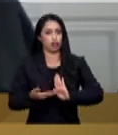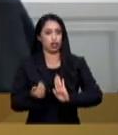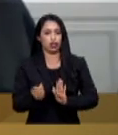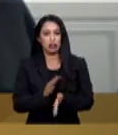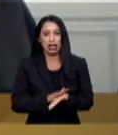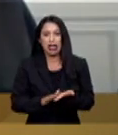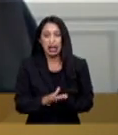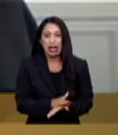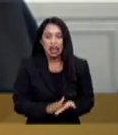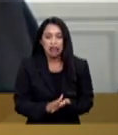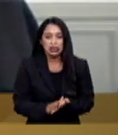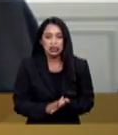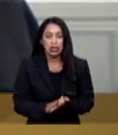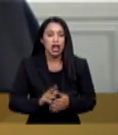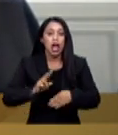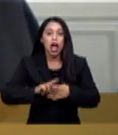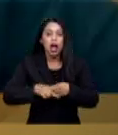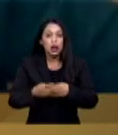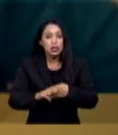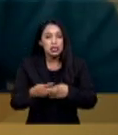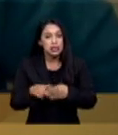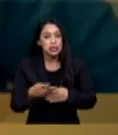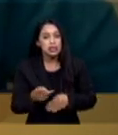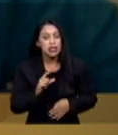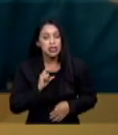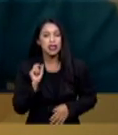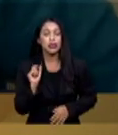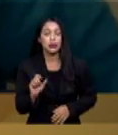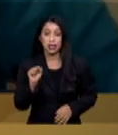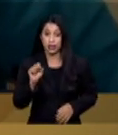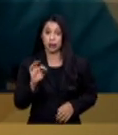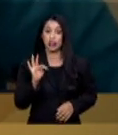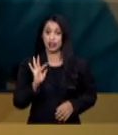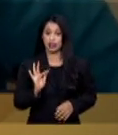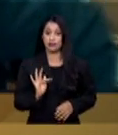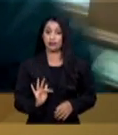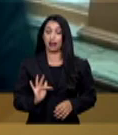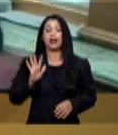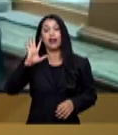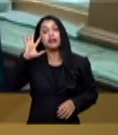Os desdobramentos do pronunciamento do Supremo, né?